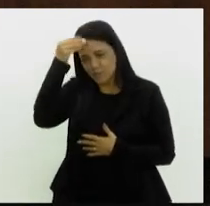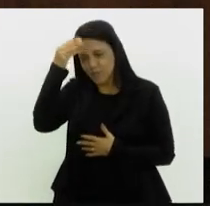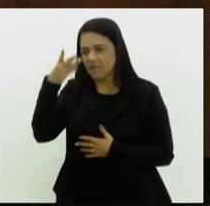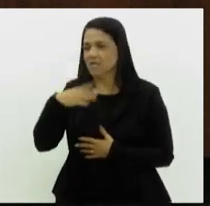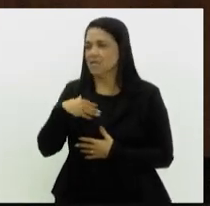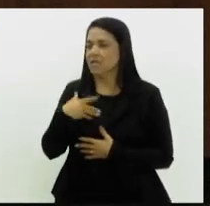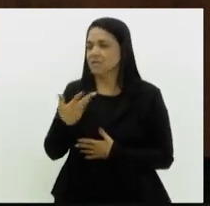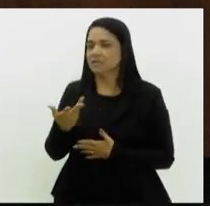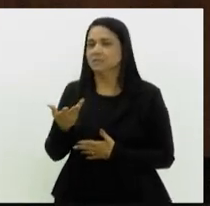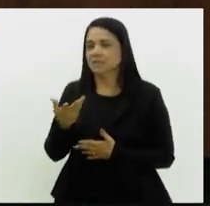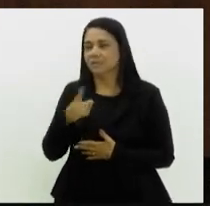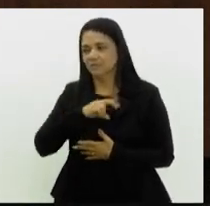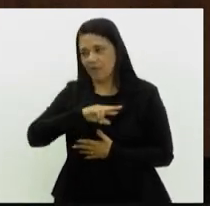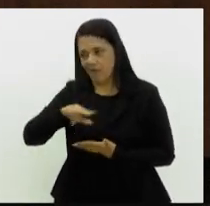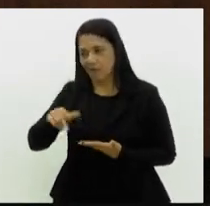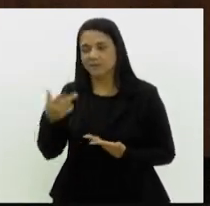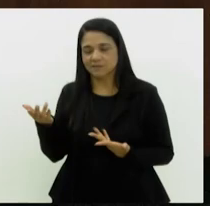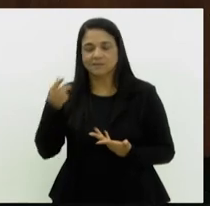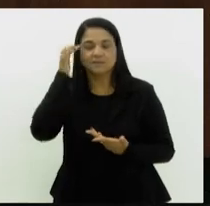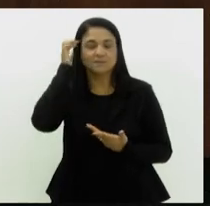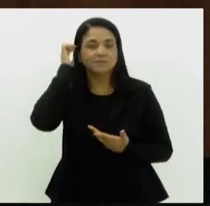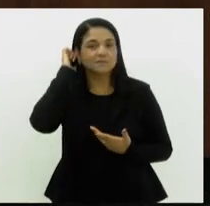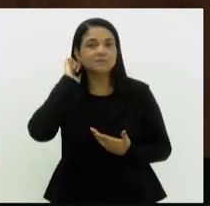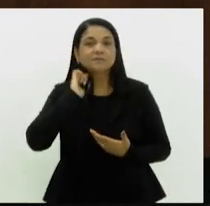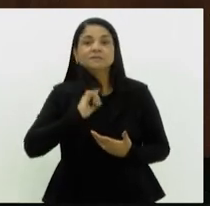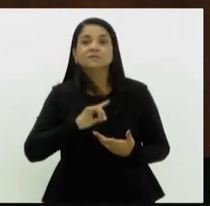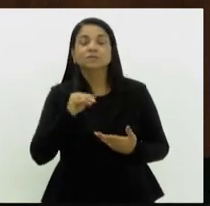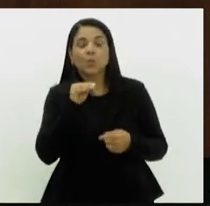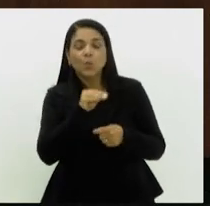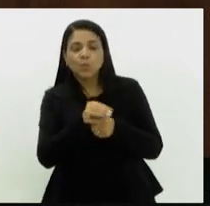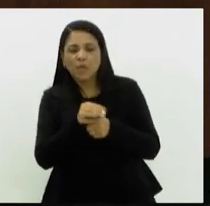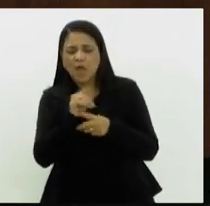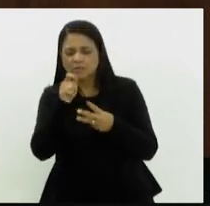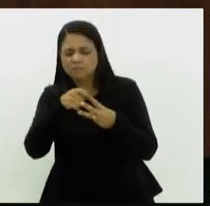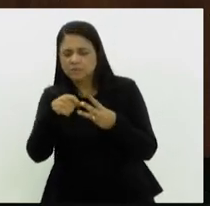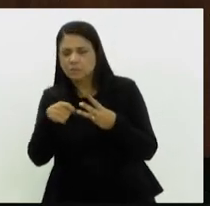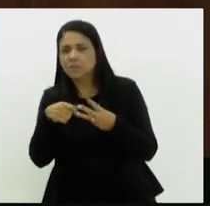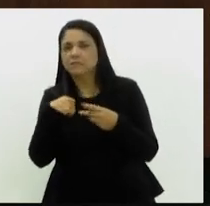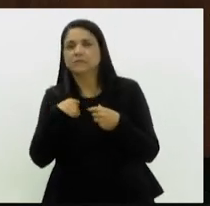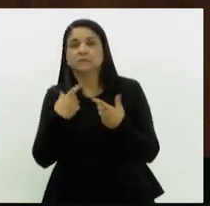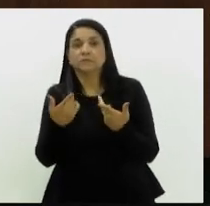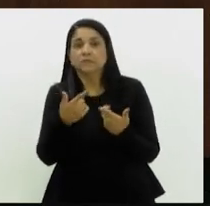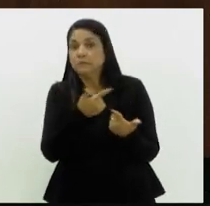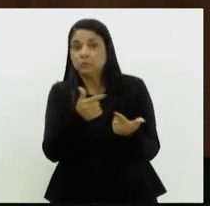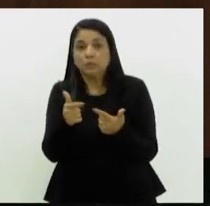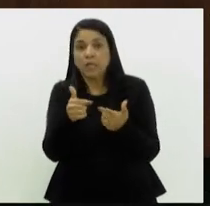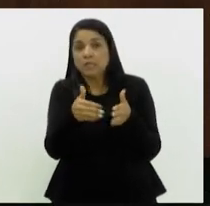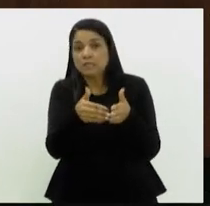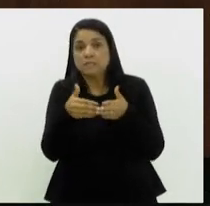absurdos de acelerado no cuidado, e você, não tendo a licença paternidade garantida, você faz o quê? Você